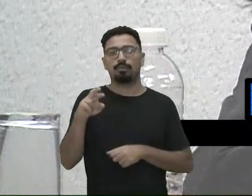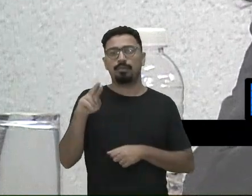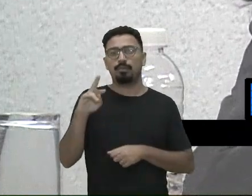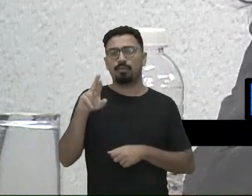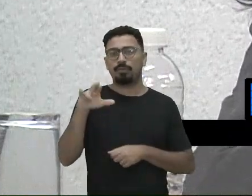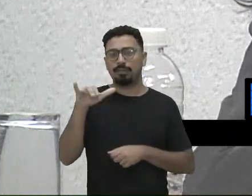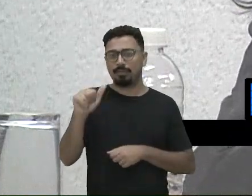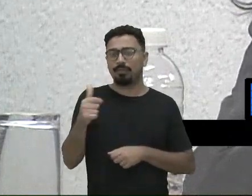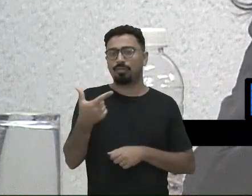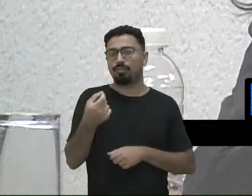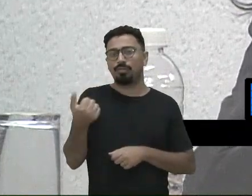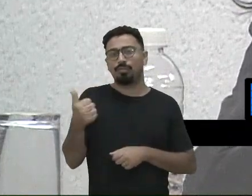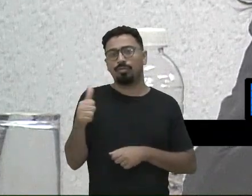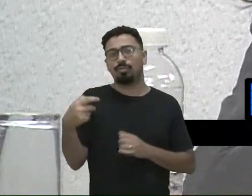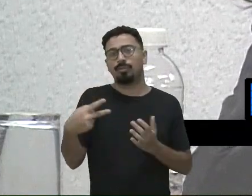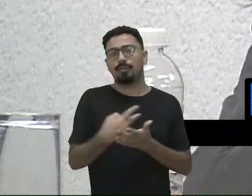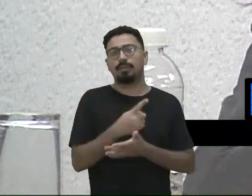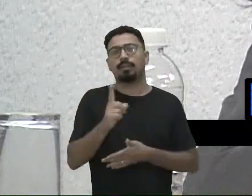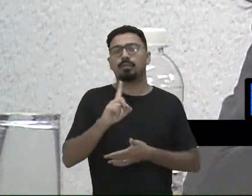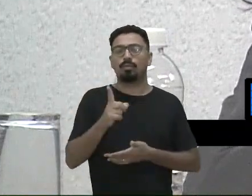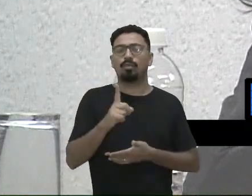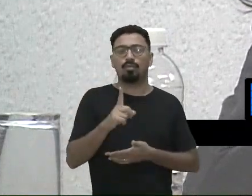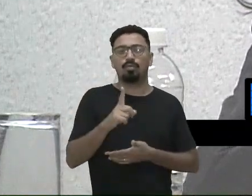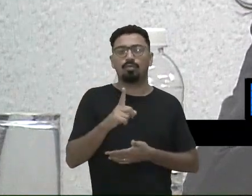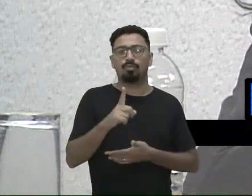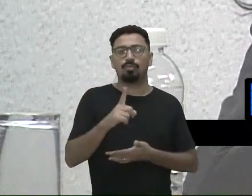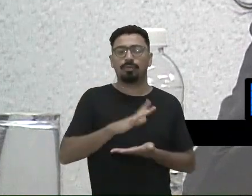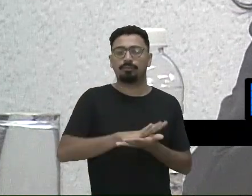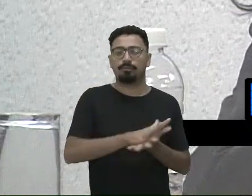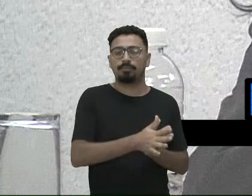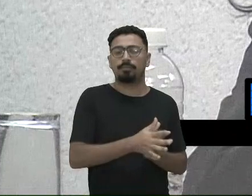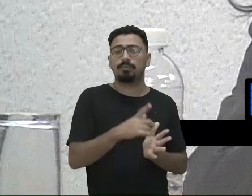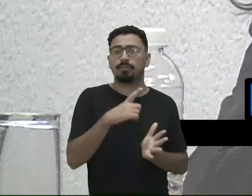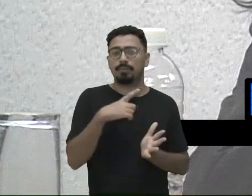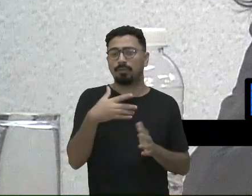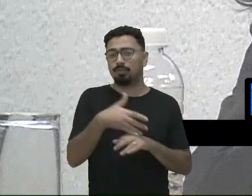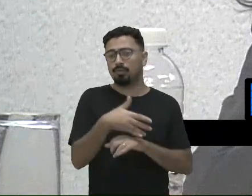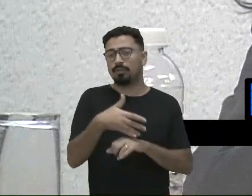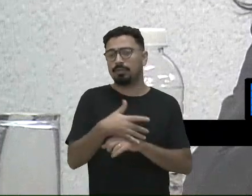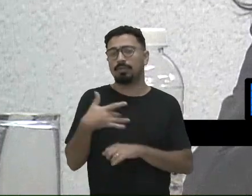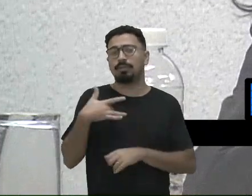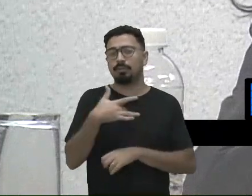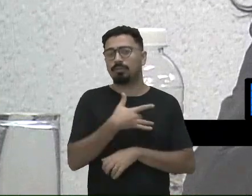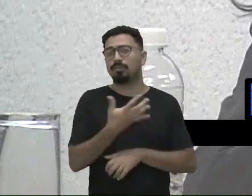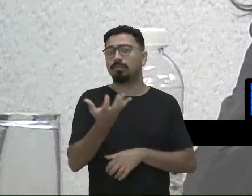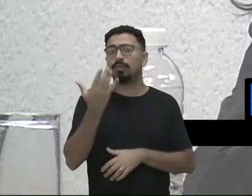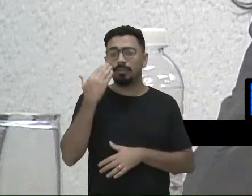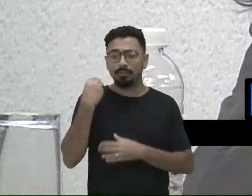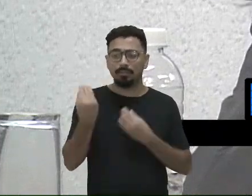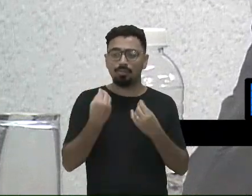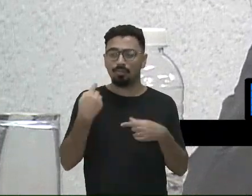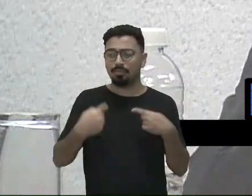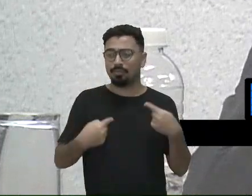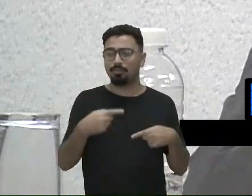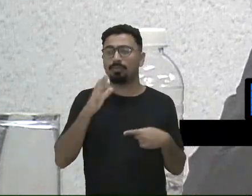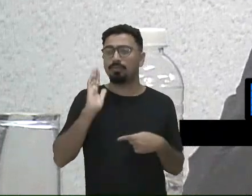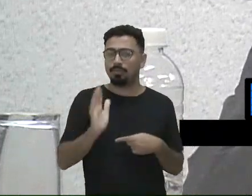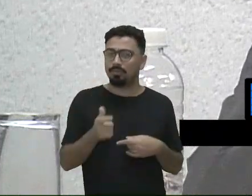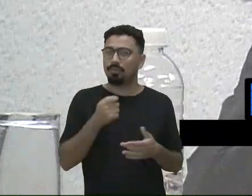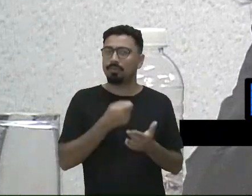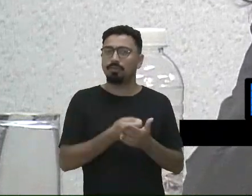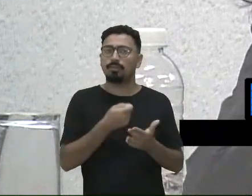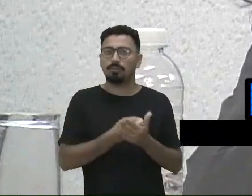2011, para que não aconteça discriminação no acesso à saúde. E o objetivo era saber como essa política, que já é